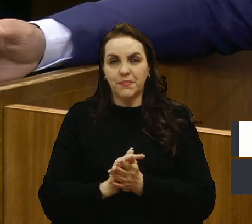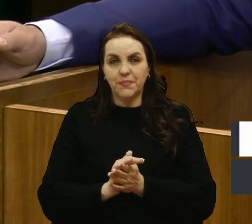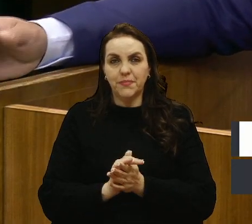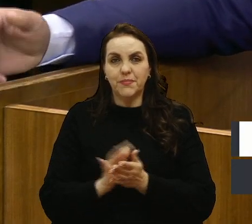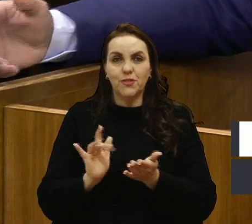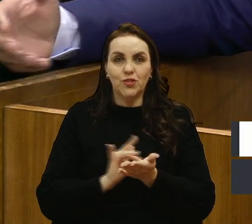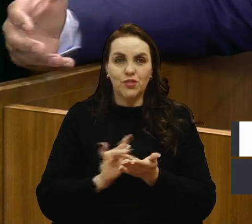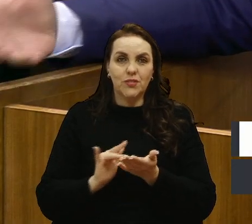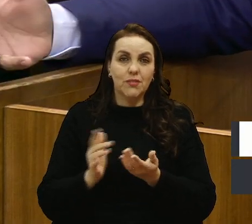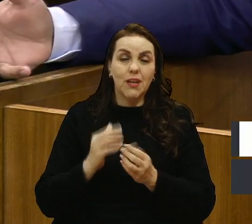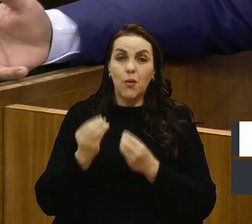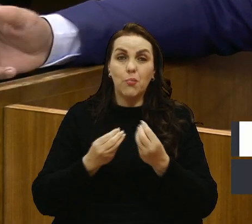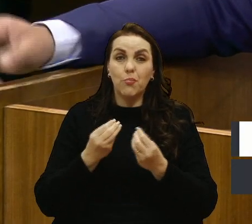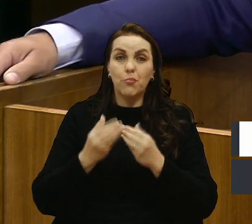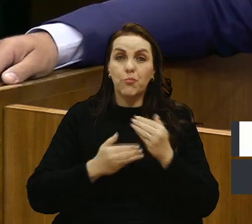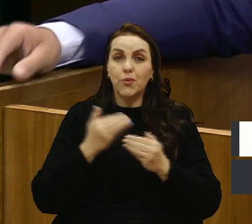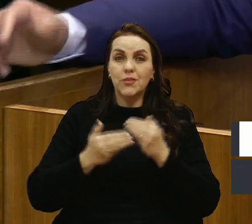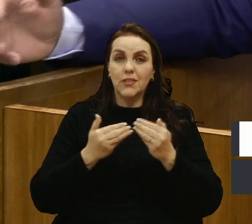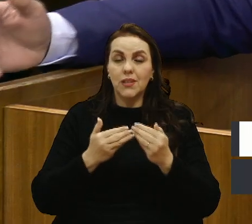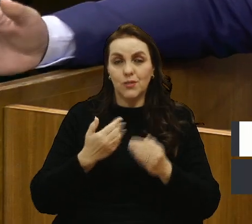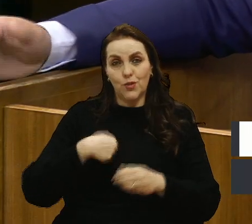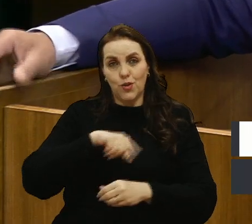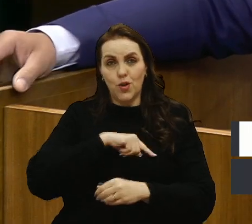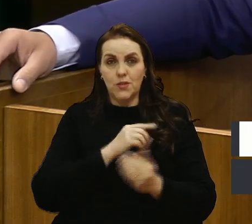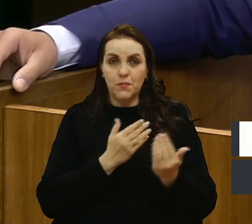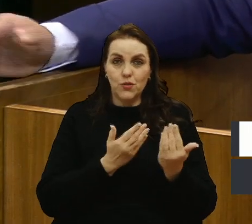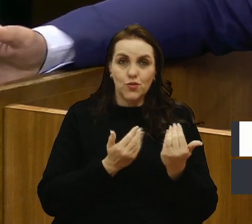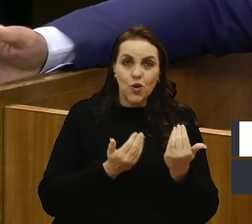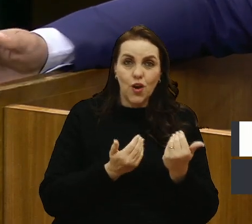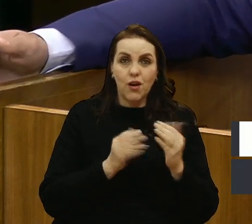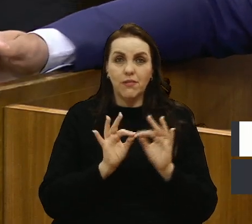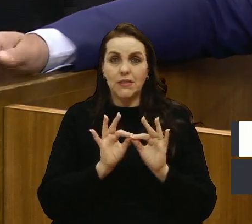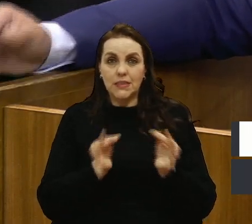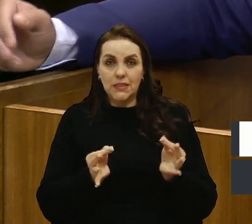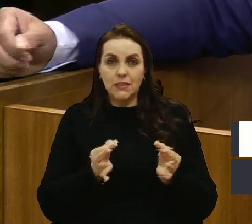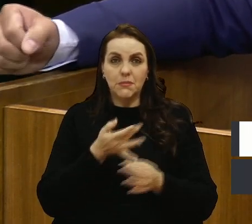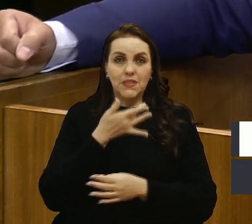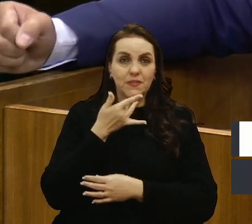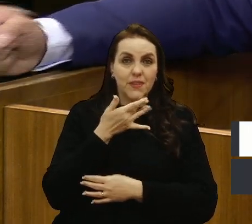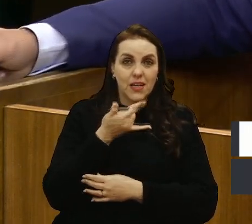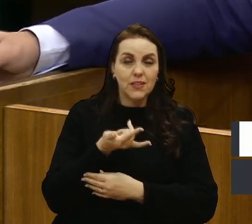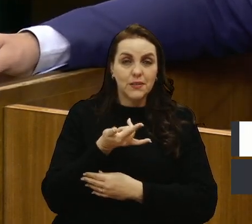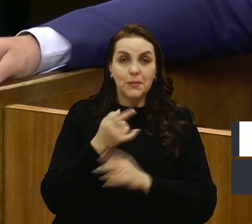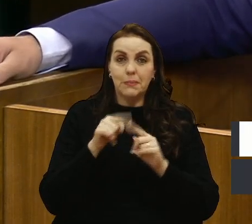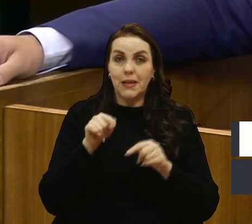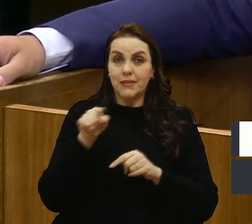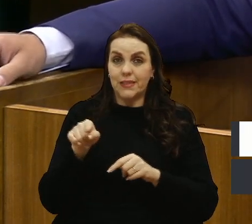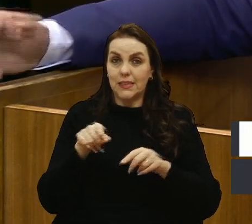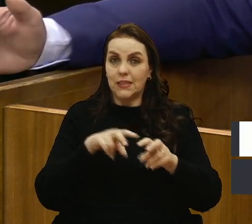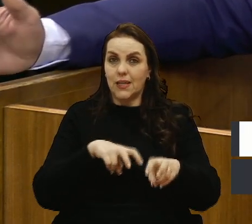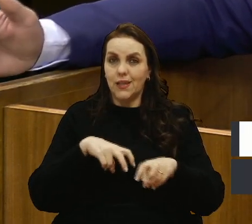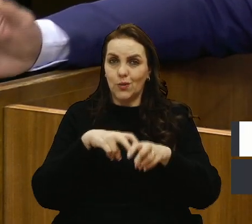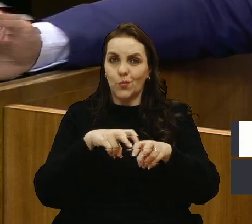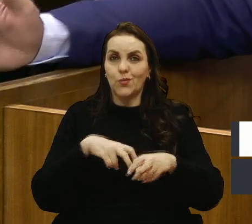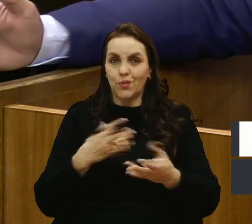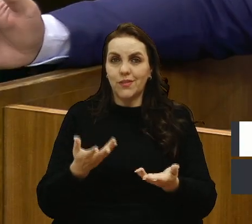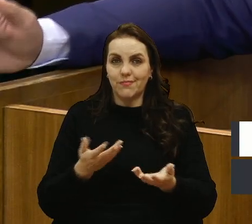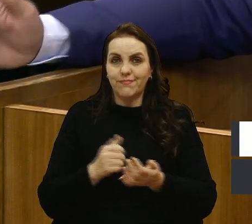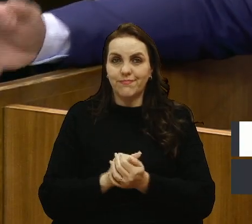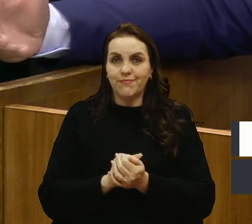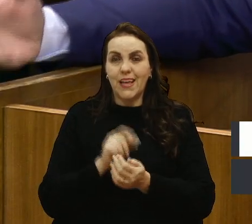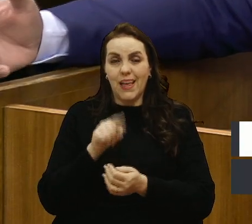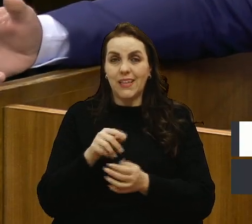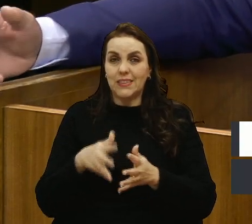para nós, talvez mais jovens, um processo simples, fácil, mas para os agricultores ele